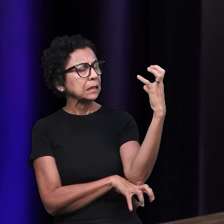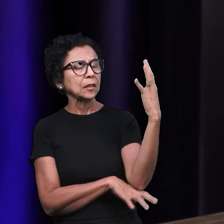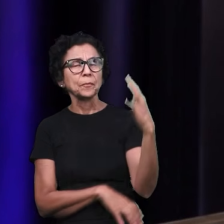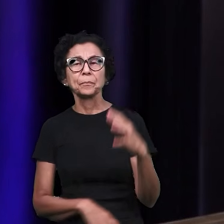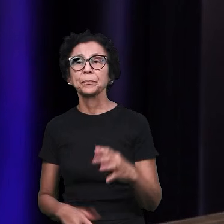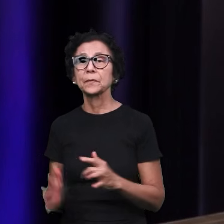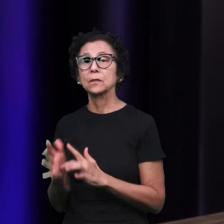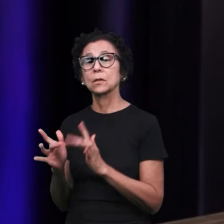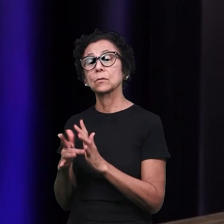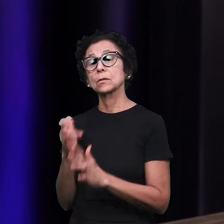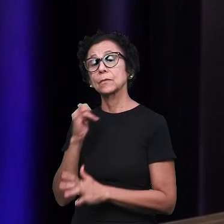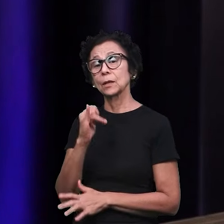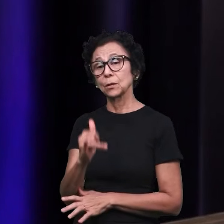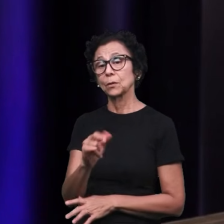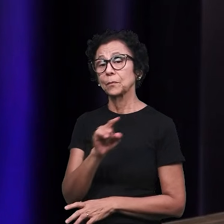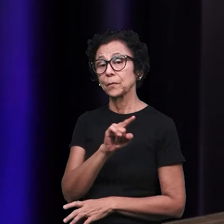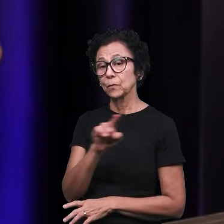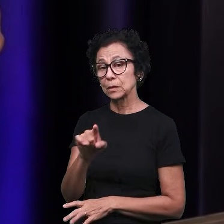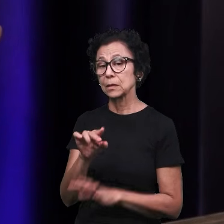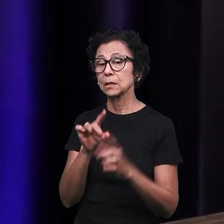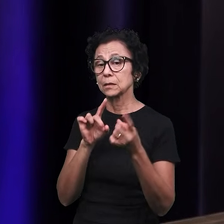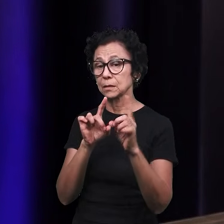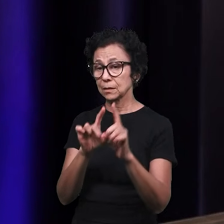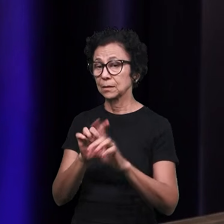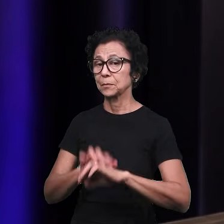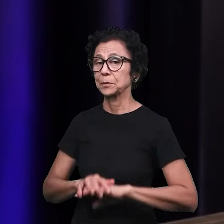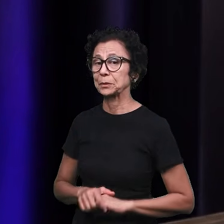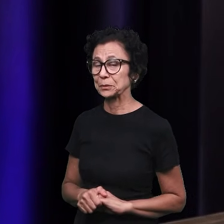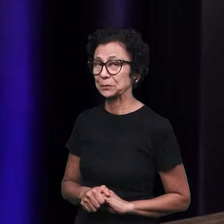aquilo, né? E Jesus disse para eles, olha,